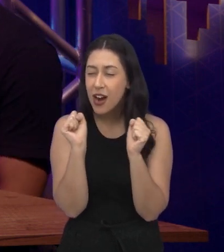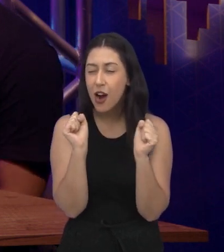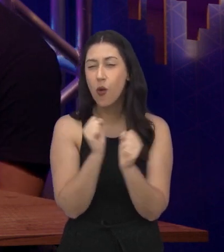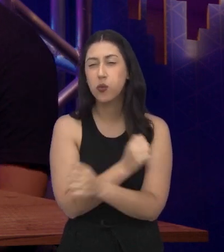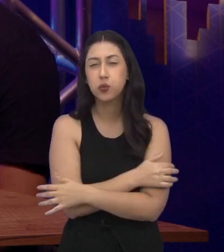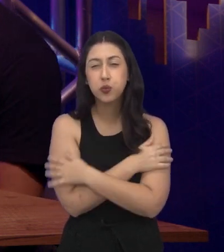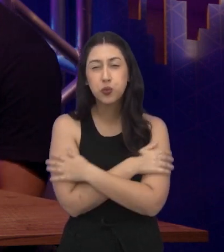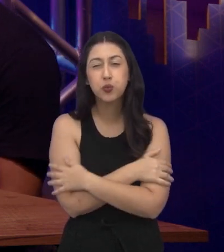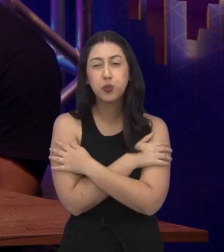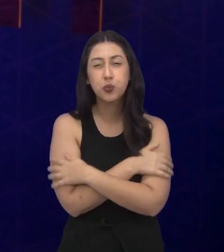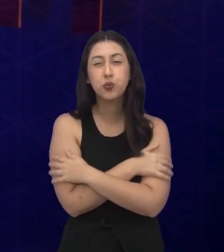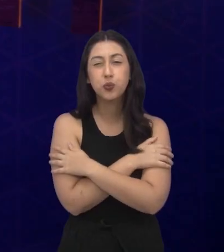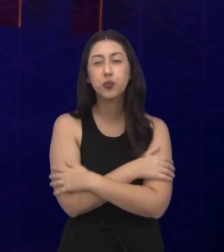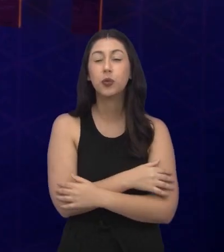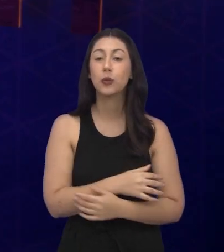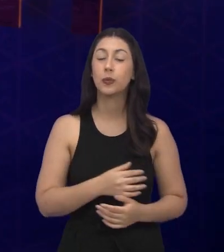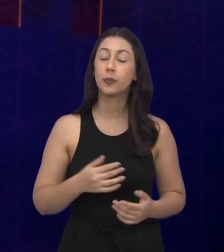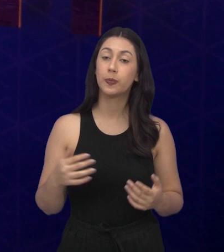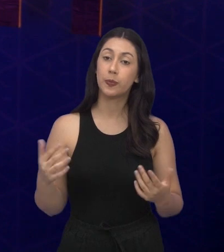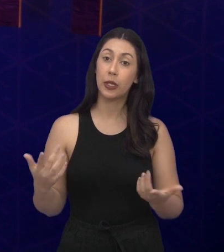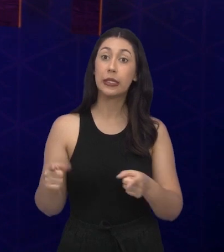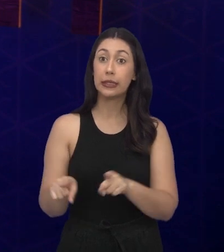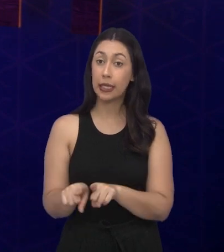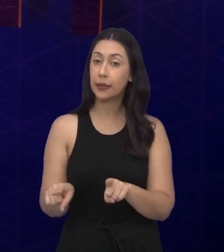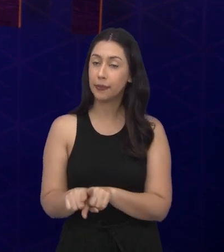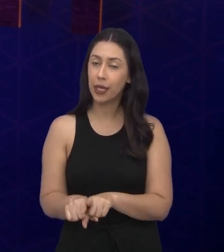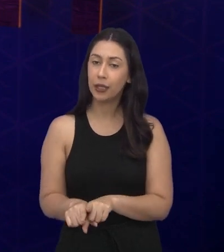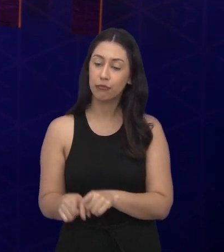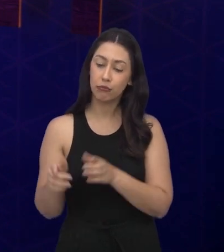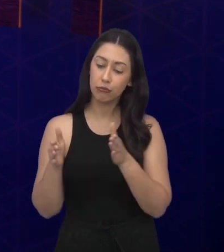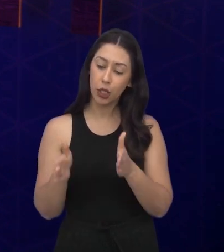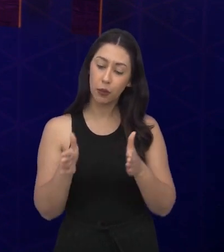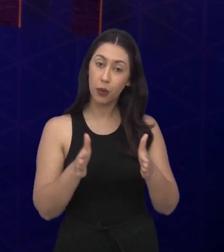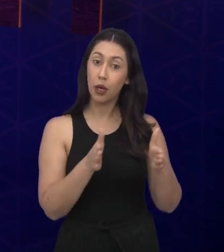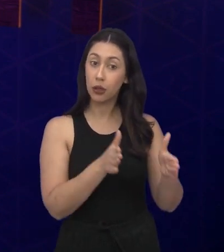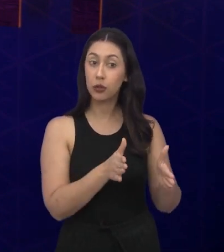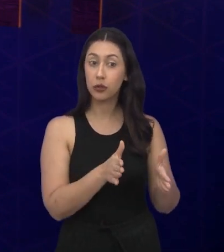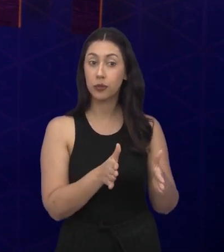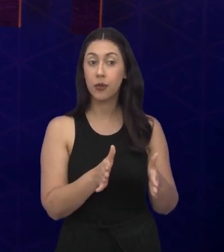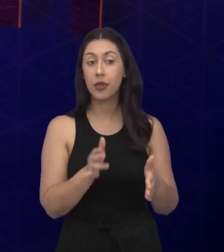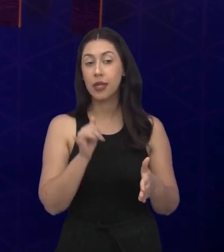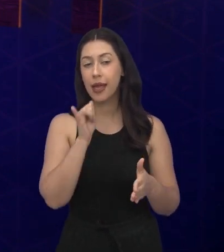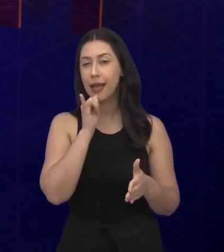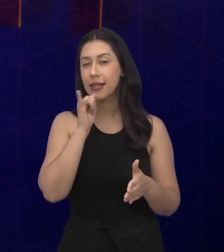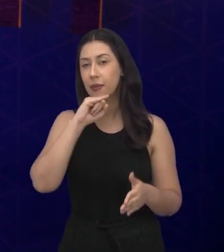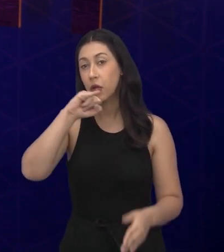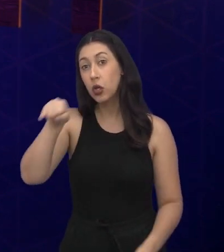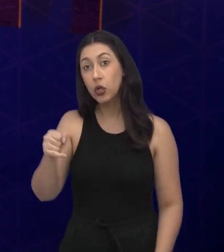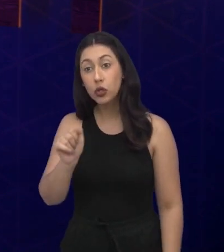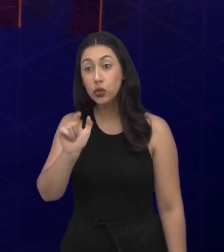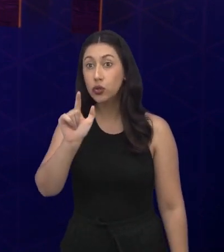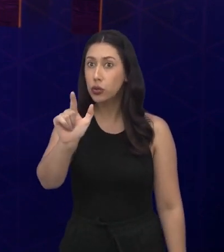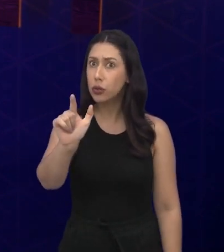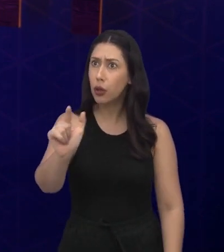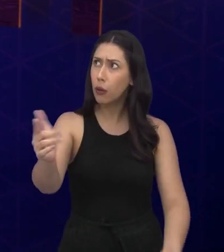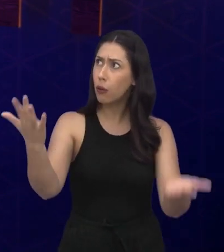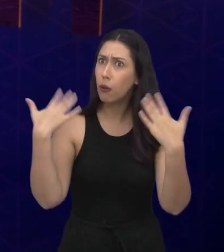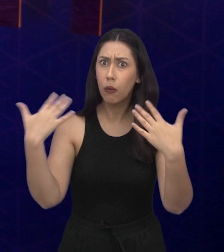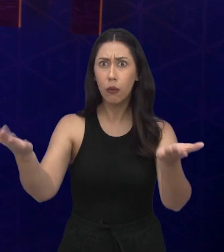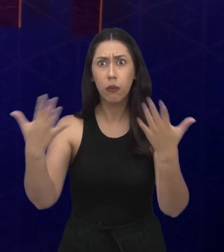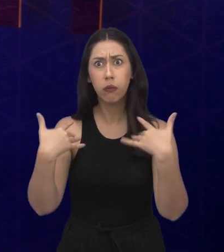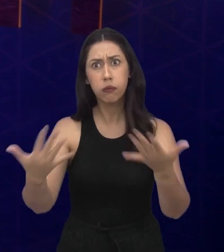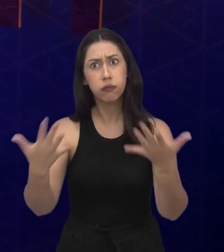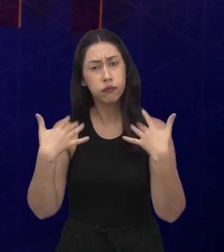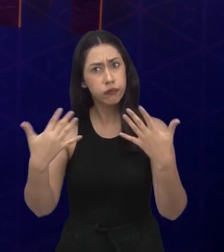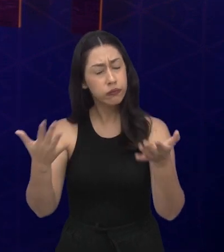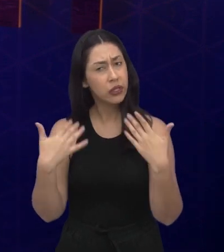Sudeste, né? Bastante frio. E também outros períodos do ano, julho foi o mês mais quente